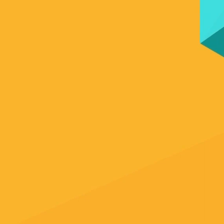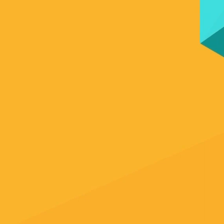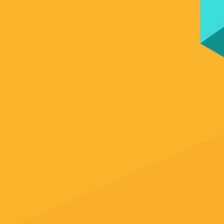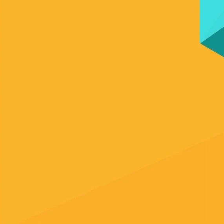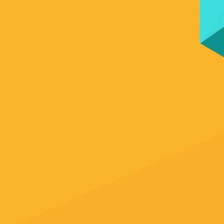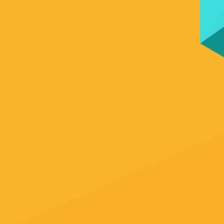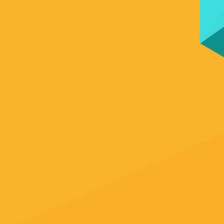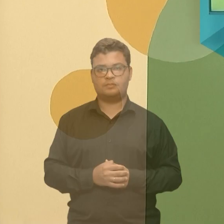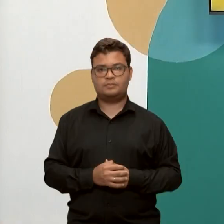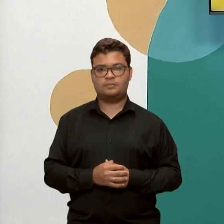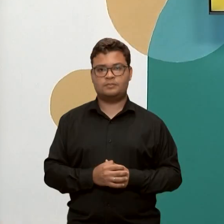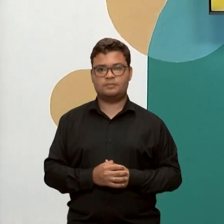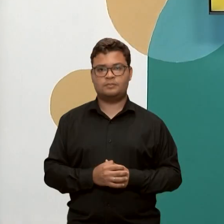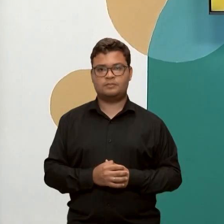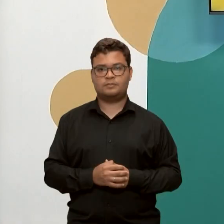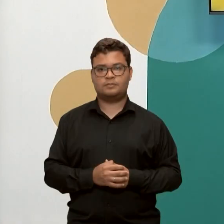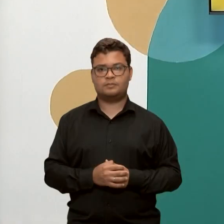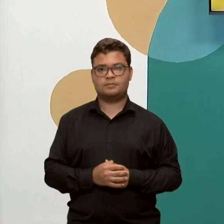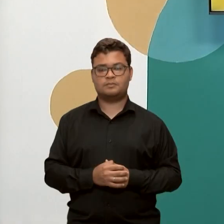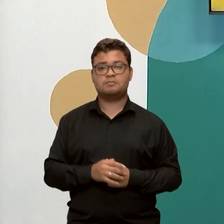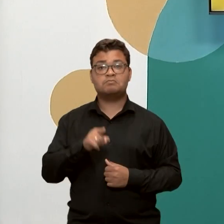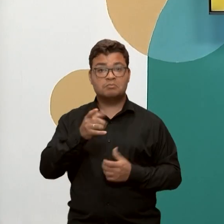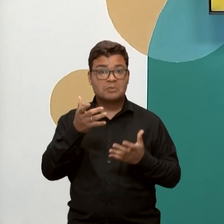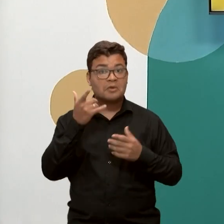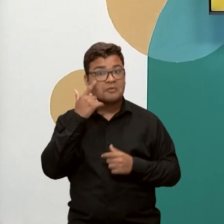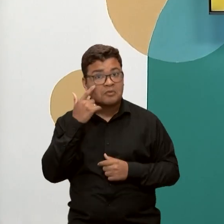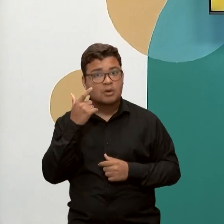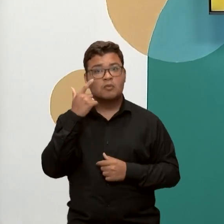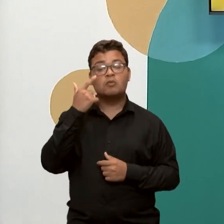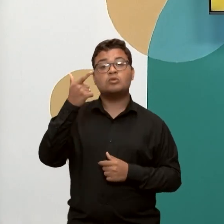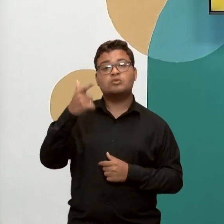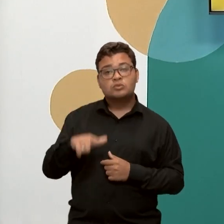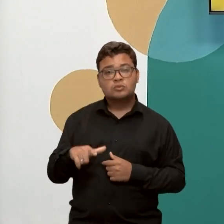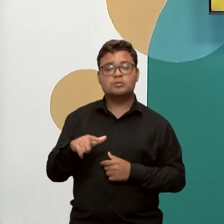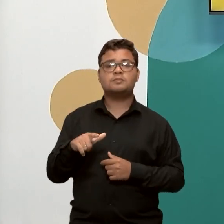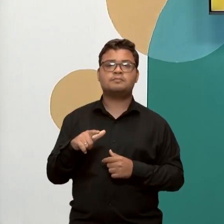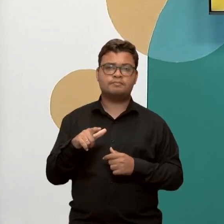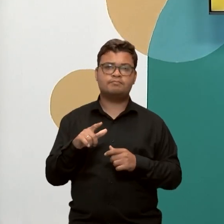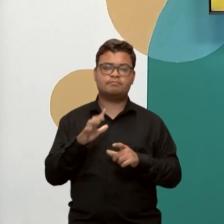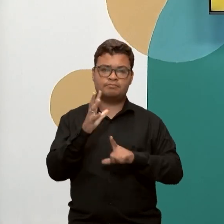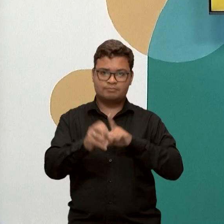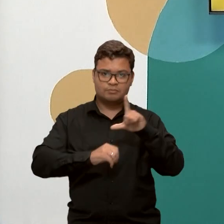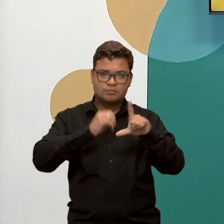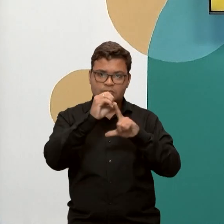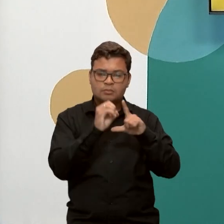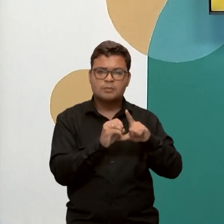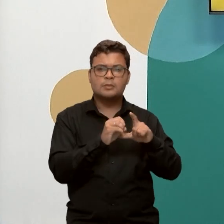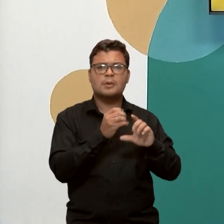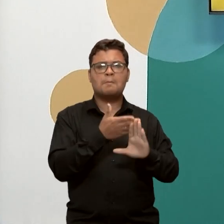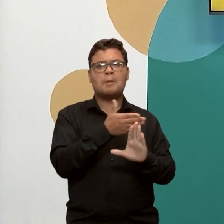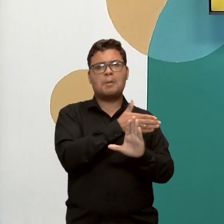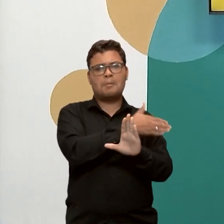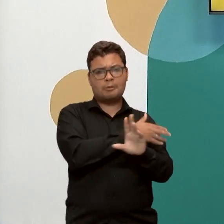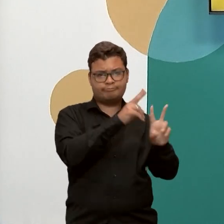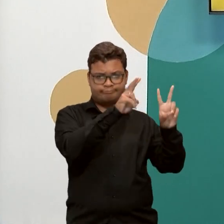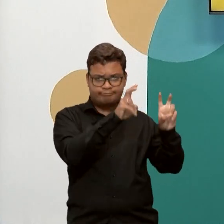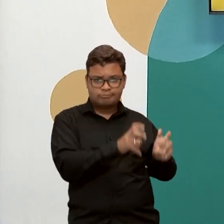projetoecidade.fave.ufg.br. E essa foi a agenda de hoje. Continue acompanhando a nossa programação e até mais!